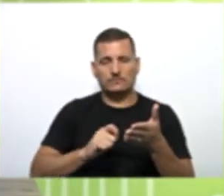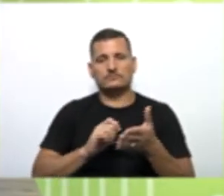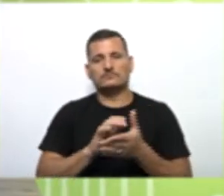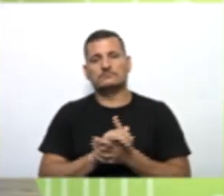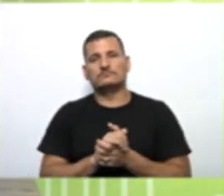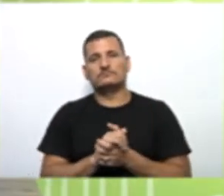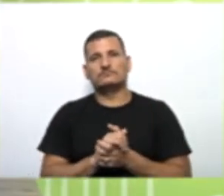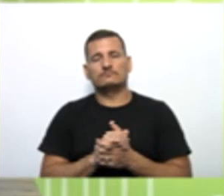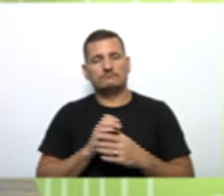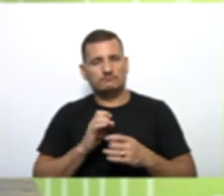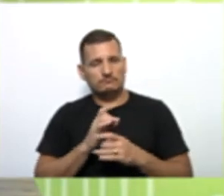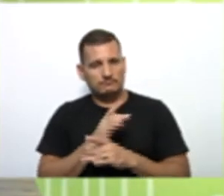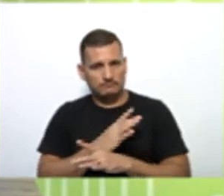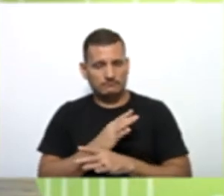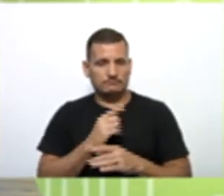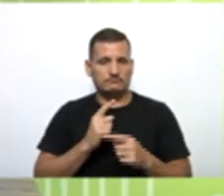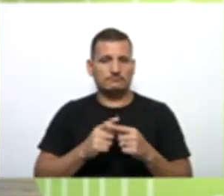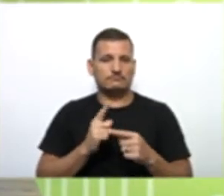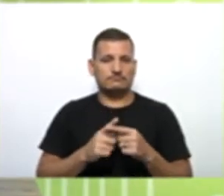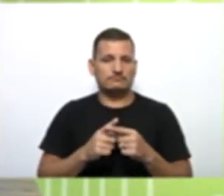preparem, porque vai ser